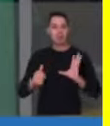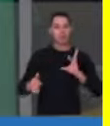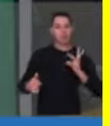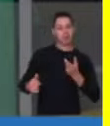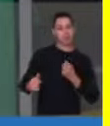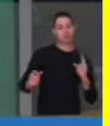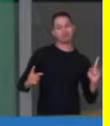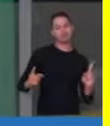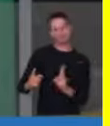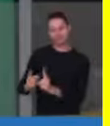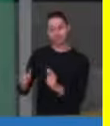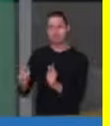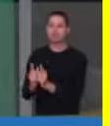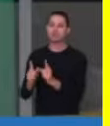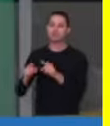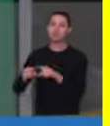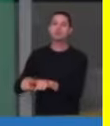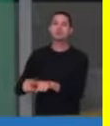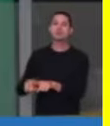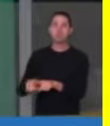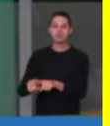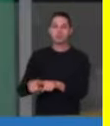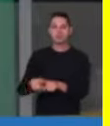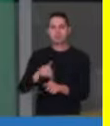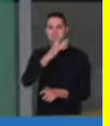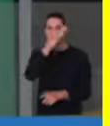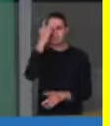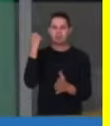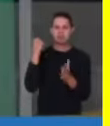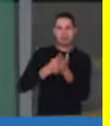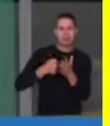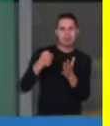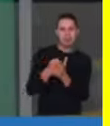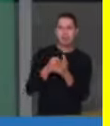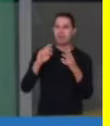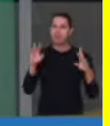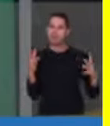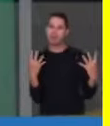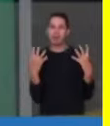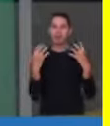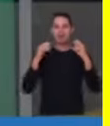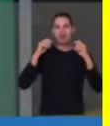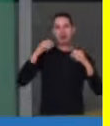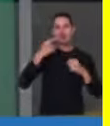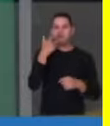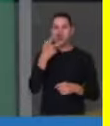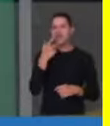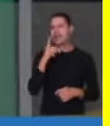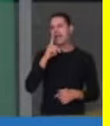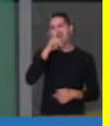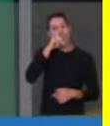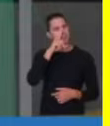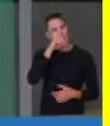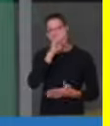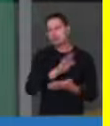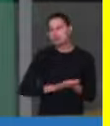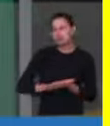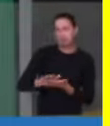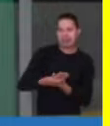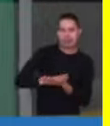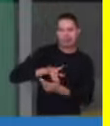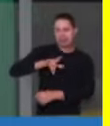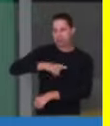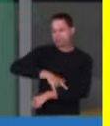Vocês vão ouvir os ativistas lacradores dizendo que não existe risco nisso, que esses banheiros